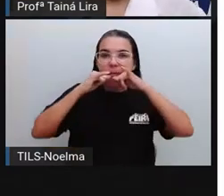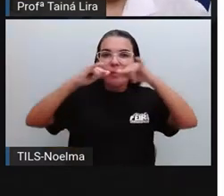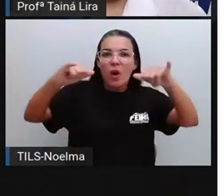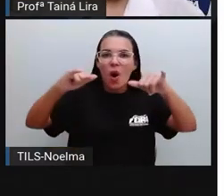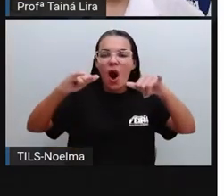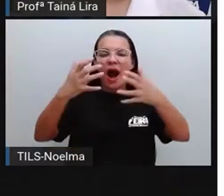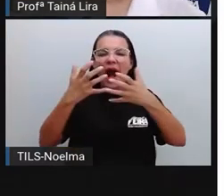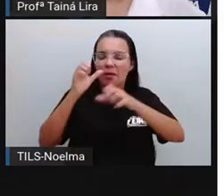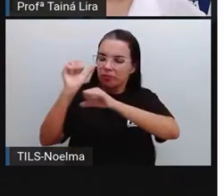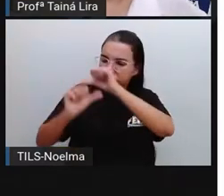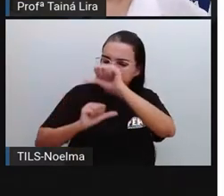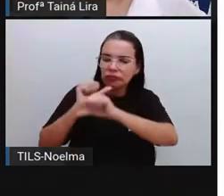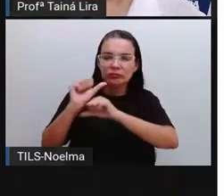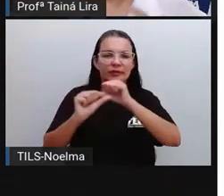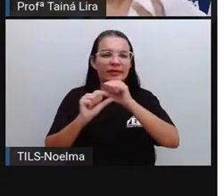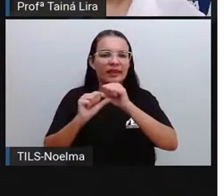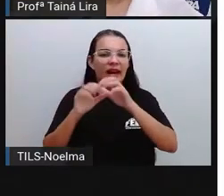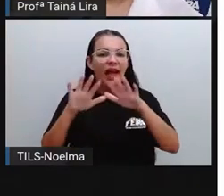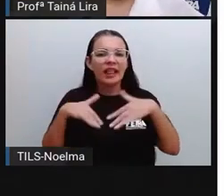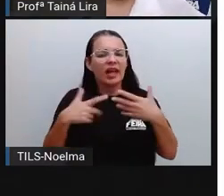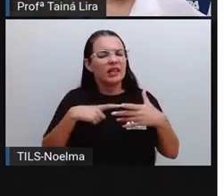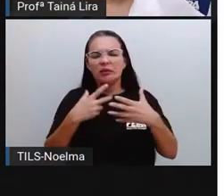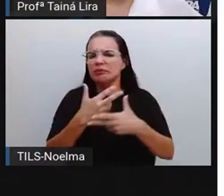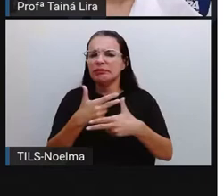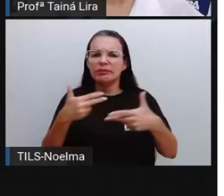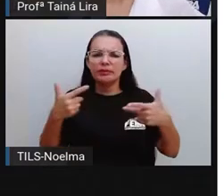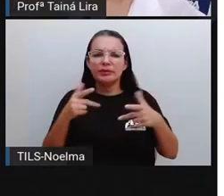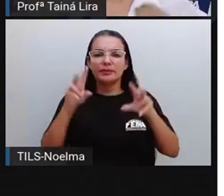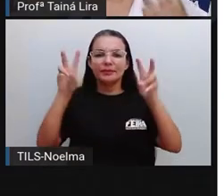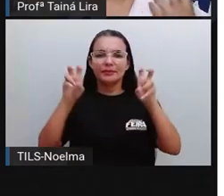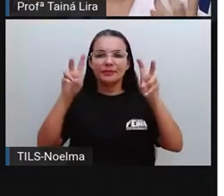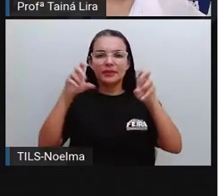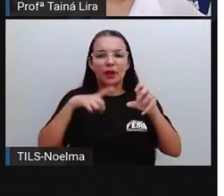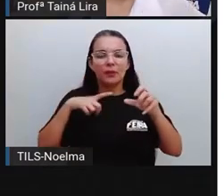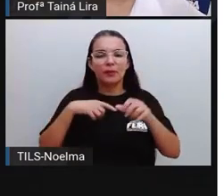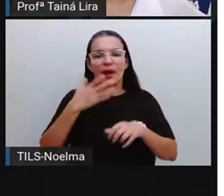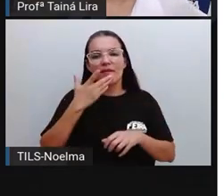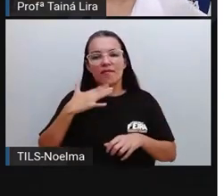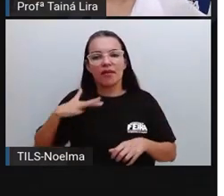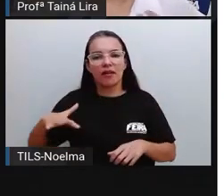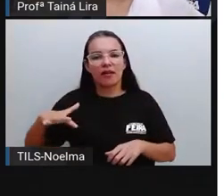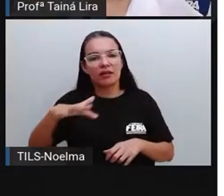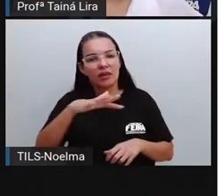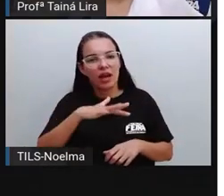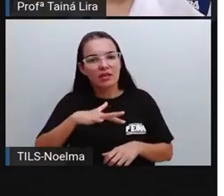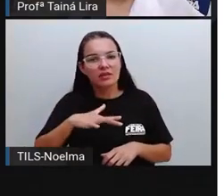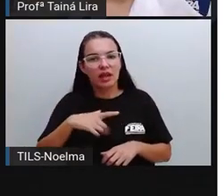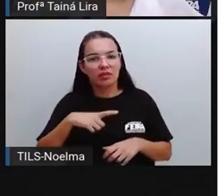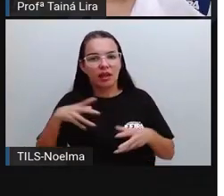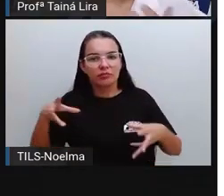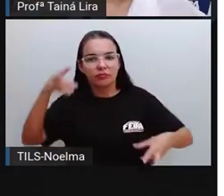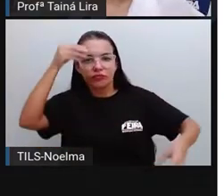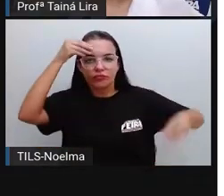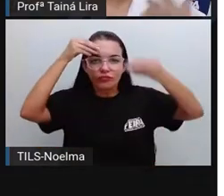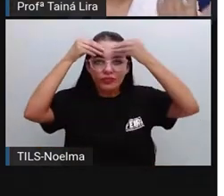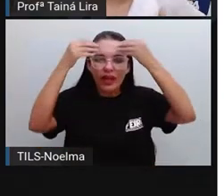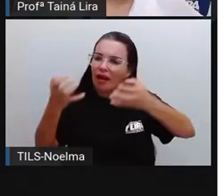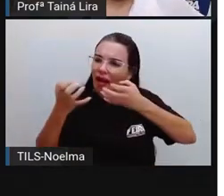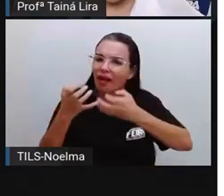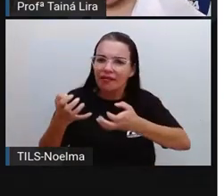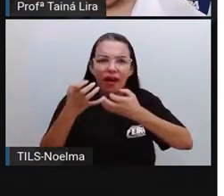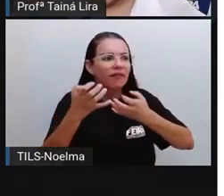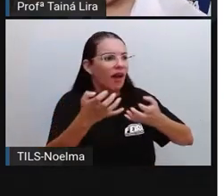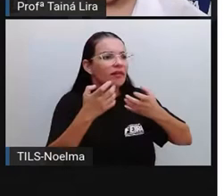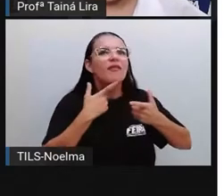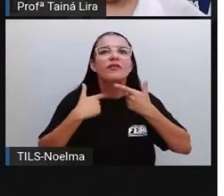ela quer trocar, tá? Então, são várias coisas aí, ó, que a criança tá absorvendo o que ela quer por conta